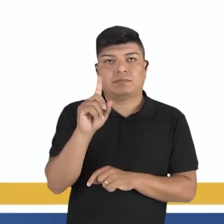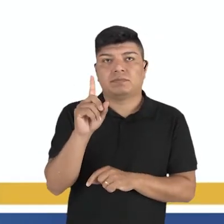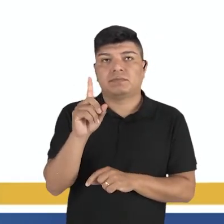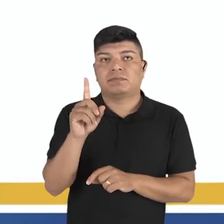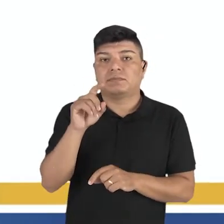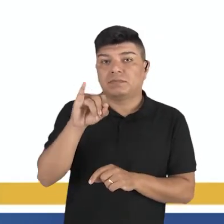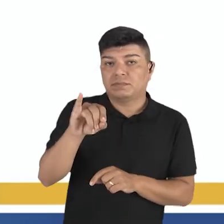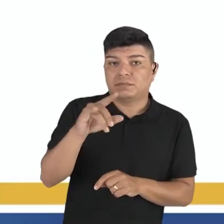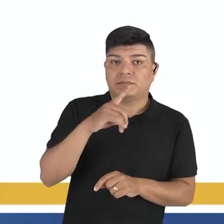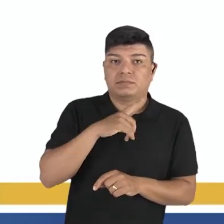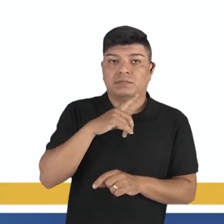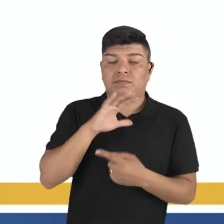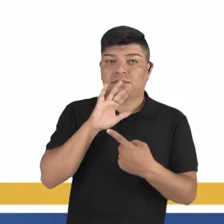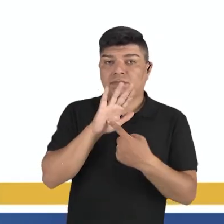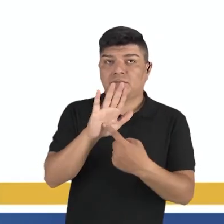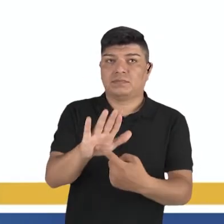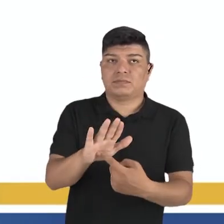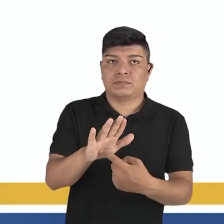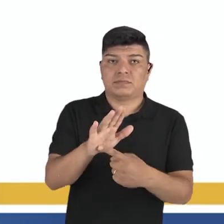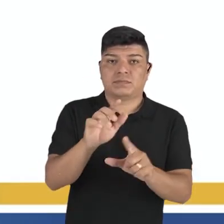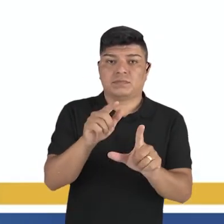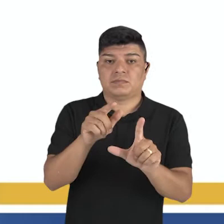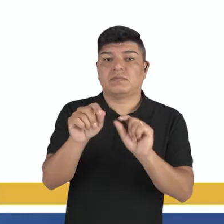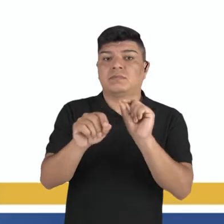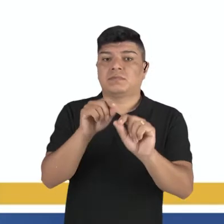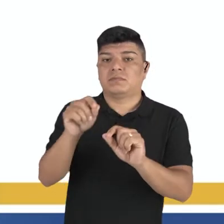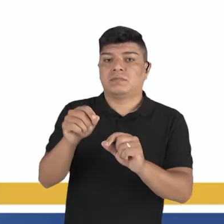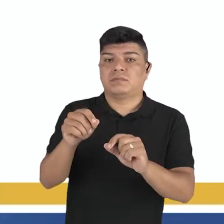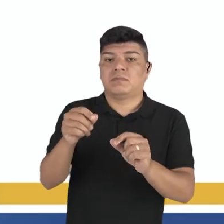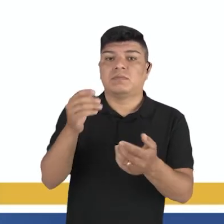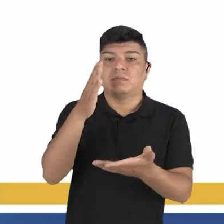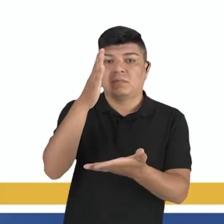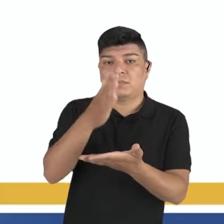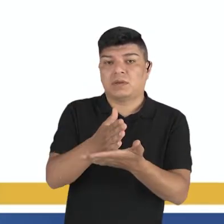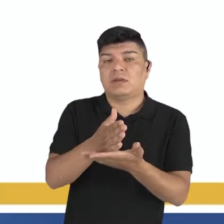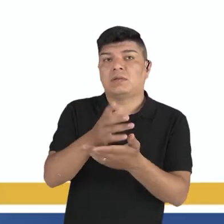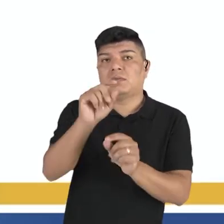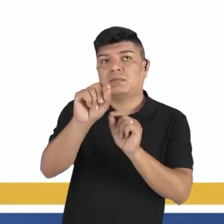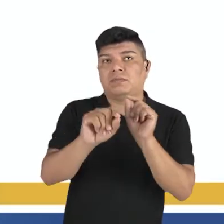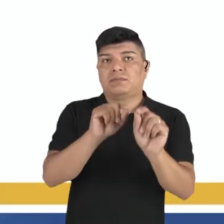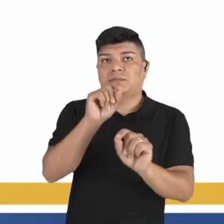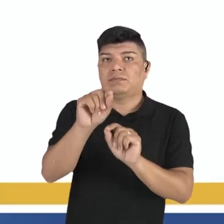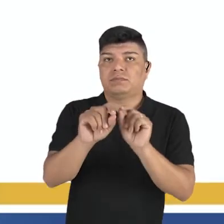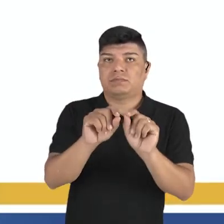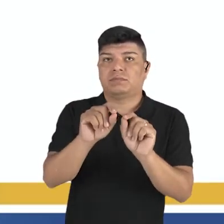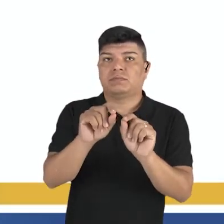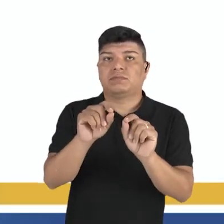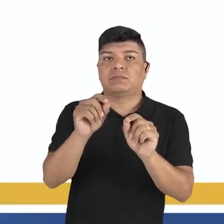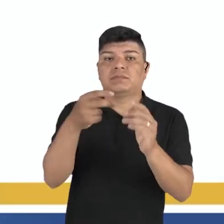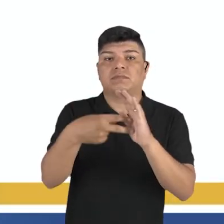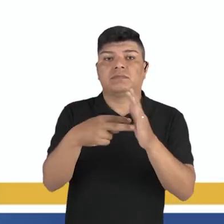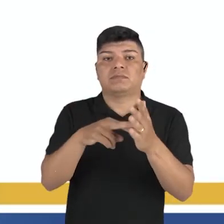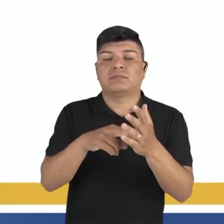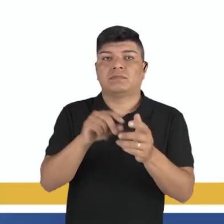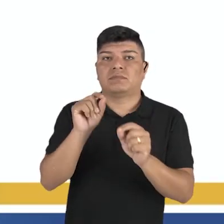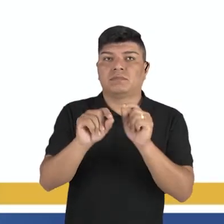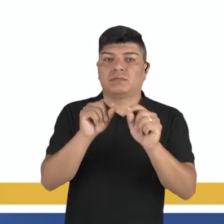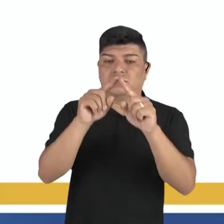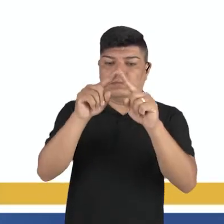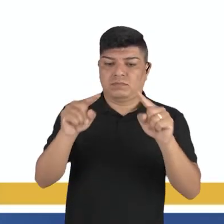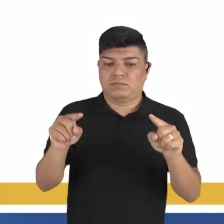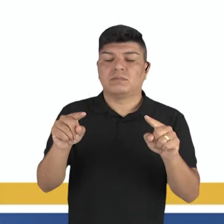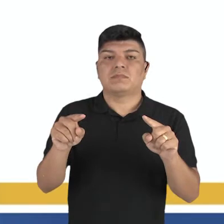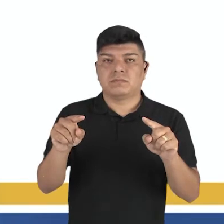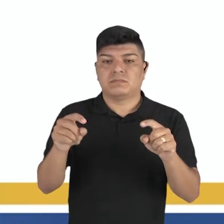se eu estou representando o meu vértice está no meio e tem esse acentozinho em cima dele, isso significa que eu estou falando